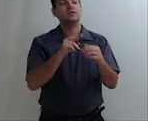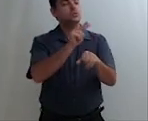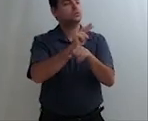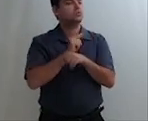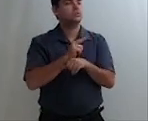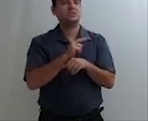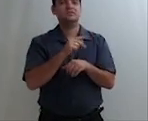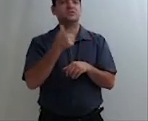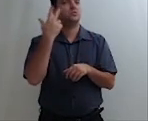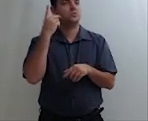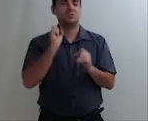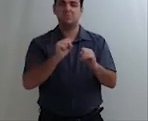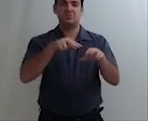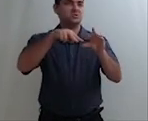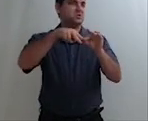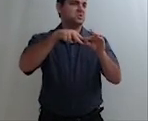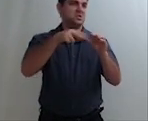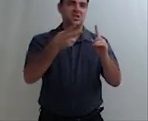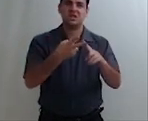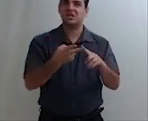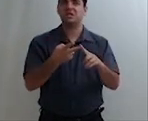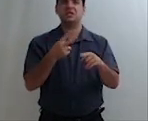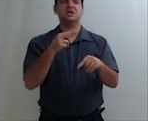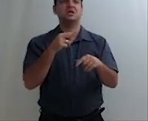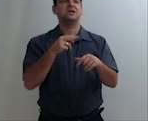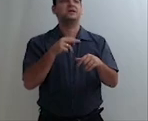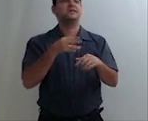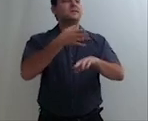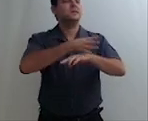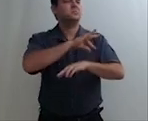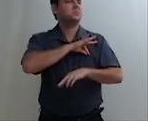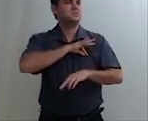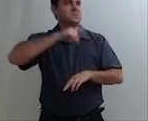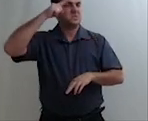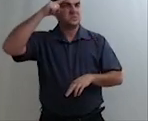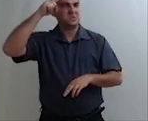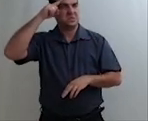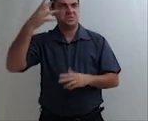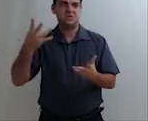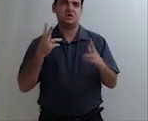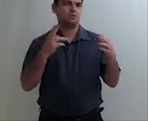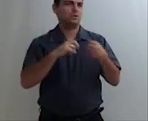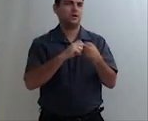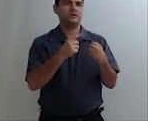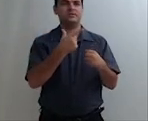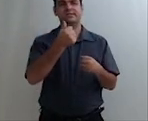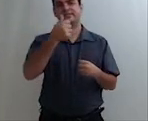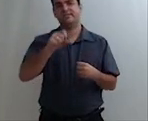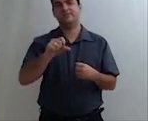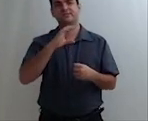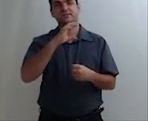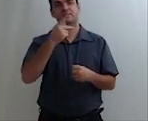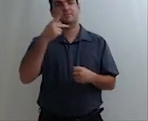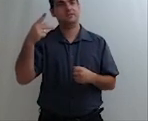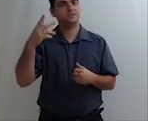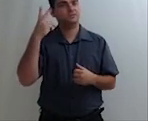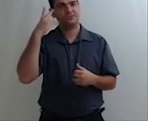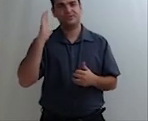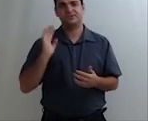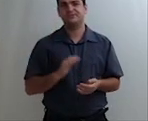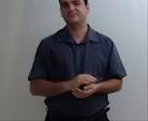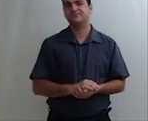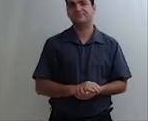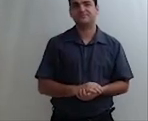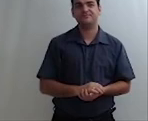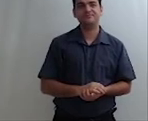medidas cautelares alternativas ao cárcere elencado no artigo 319 do CPP então desta forma